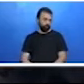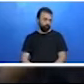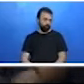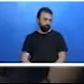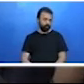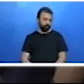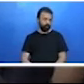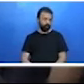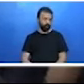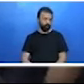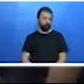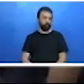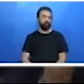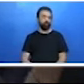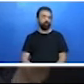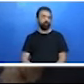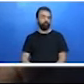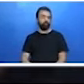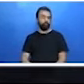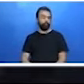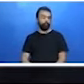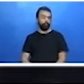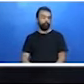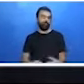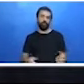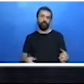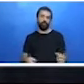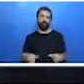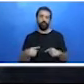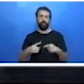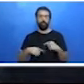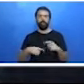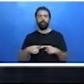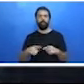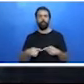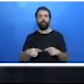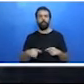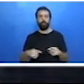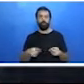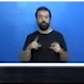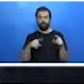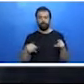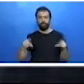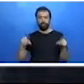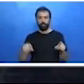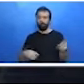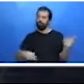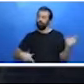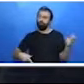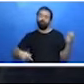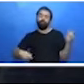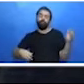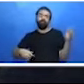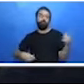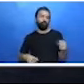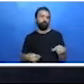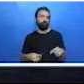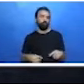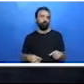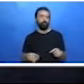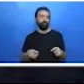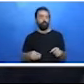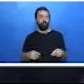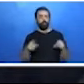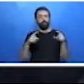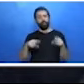poema, e aqui fala o seguinte, que quando alguém toca um instrumento musical, ouvimos uma sequência de sons. Eles formam a melodia